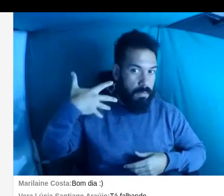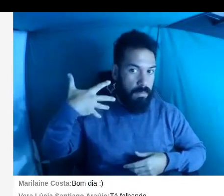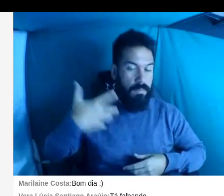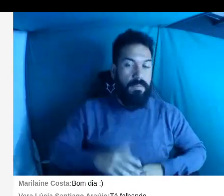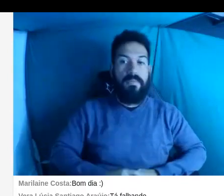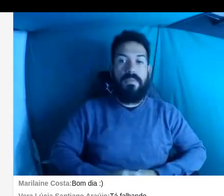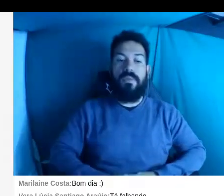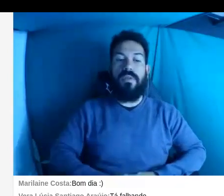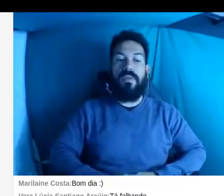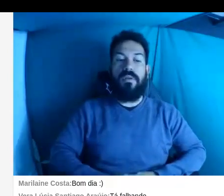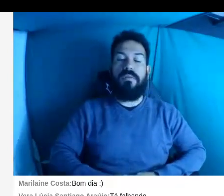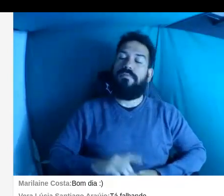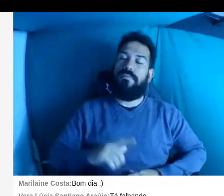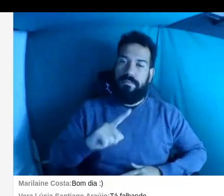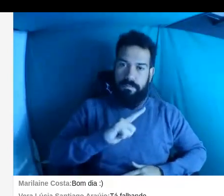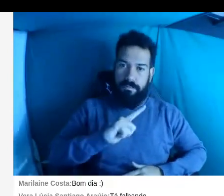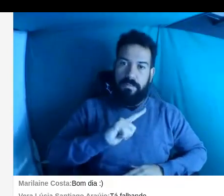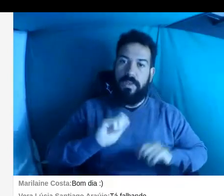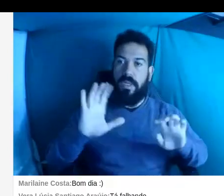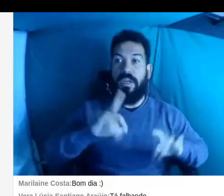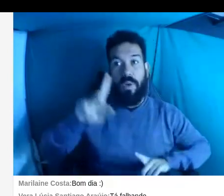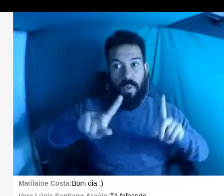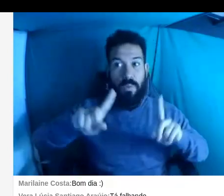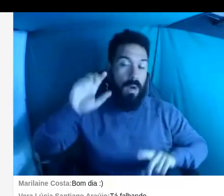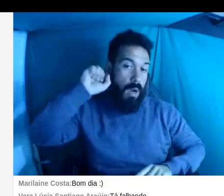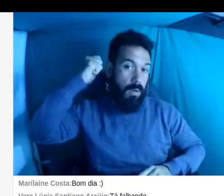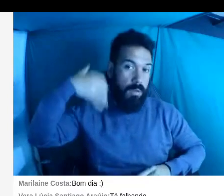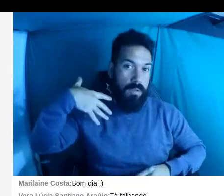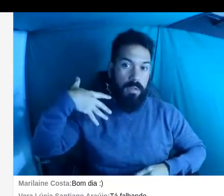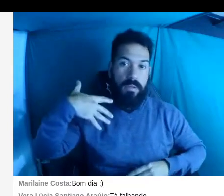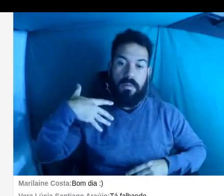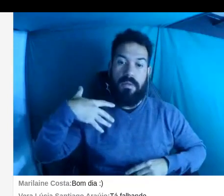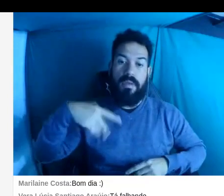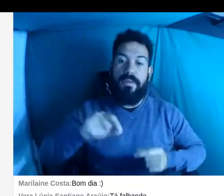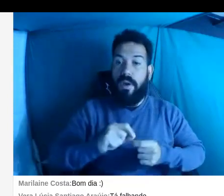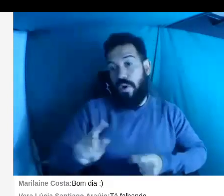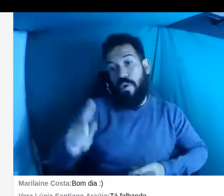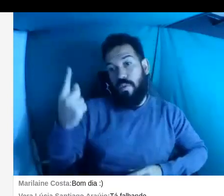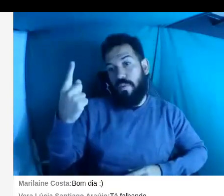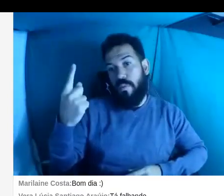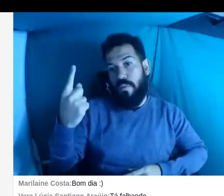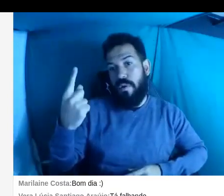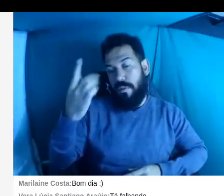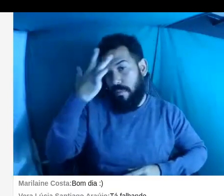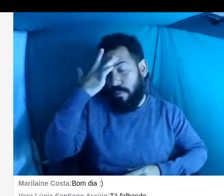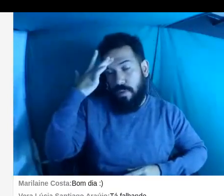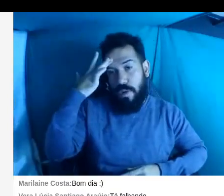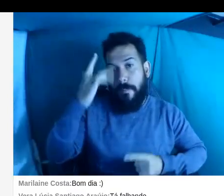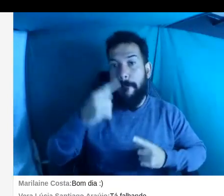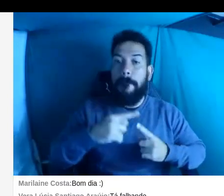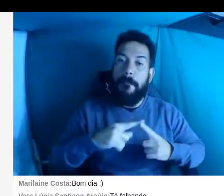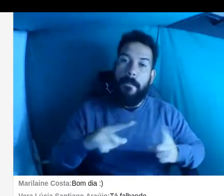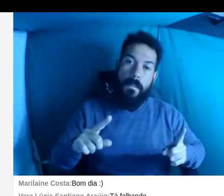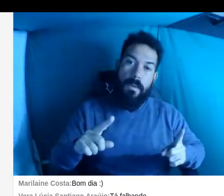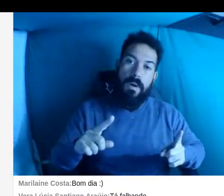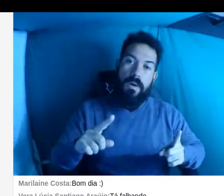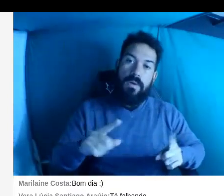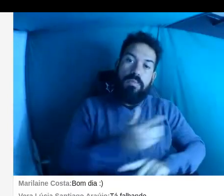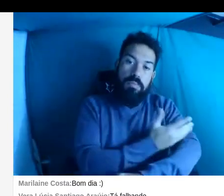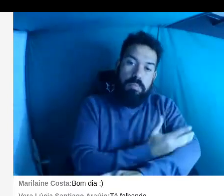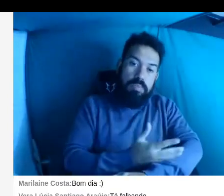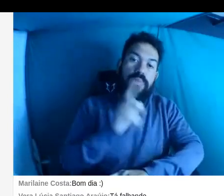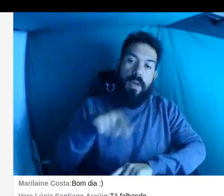Claro, existem audiodescrições que são feitas apenas por uma pessoa, mas geralmente é uma equipe